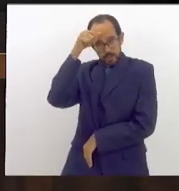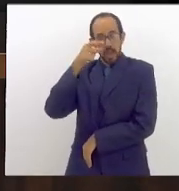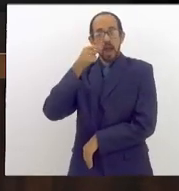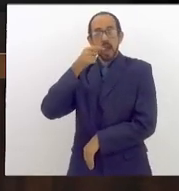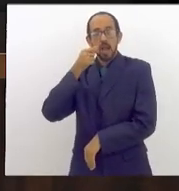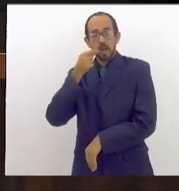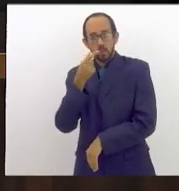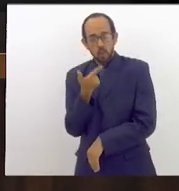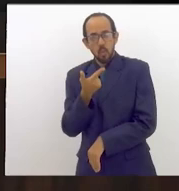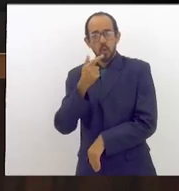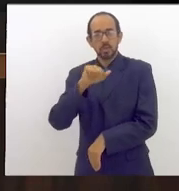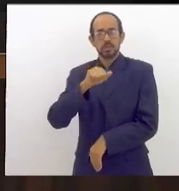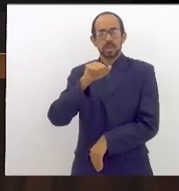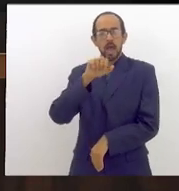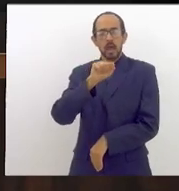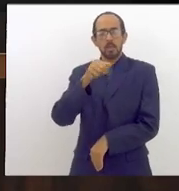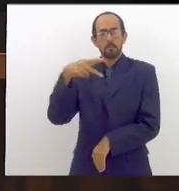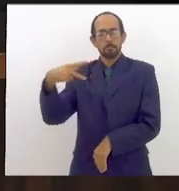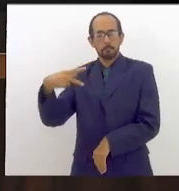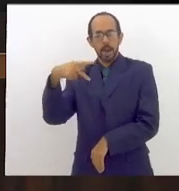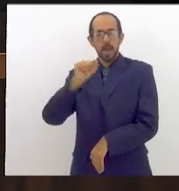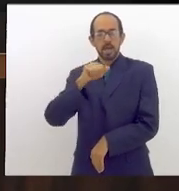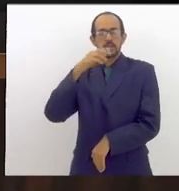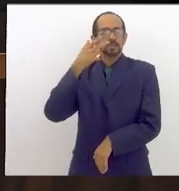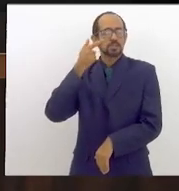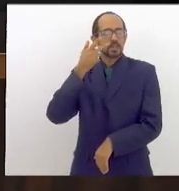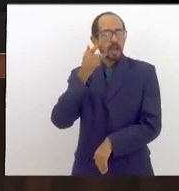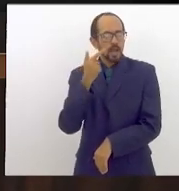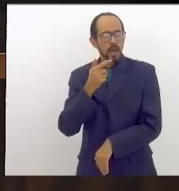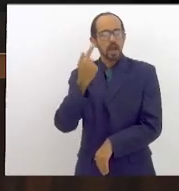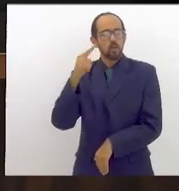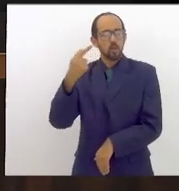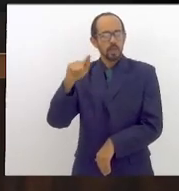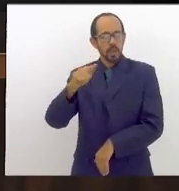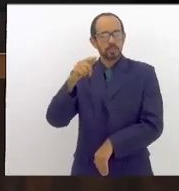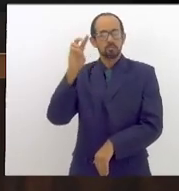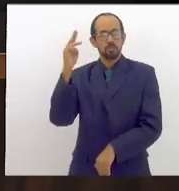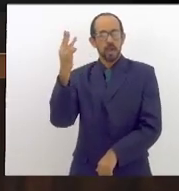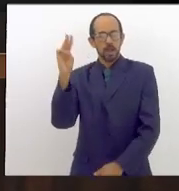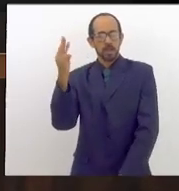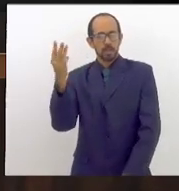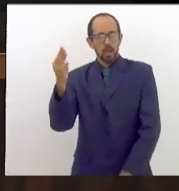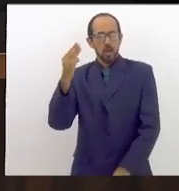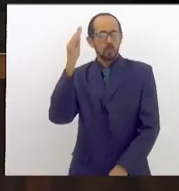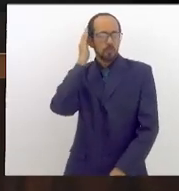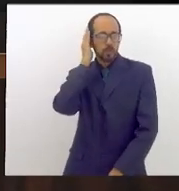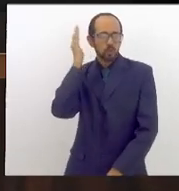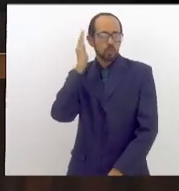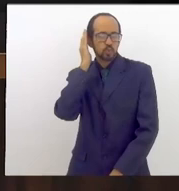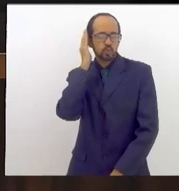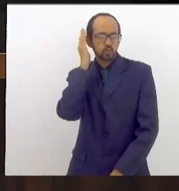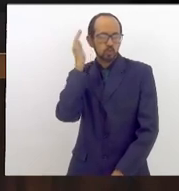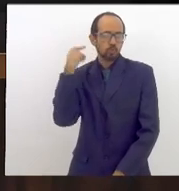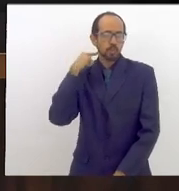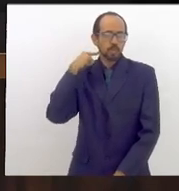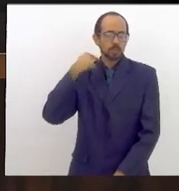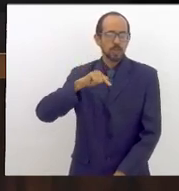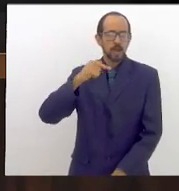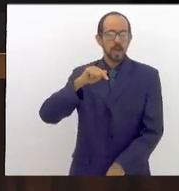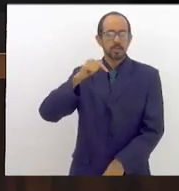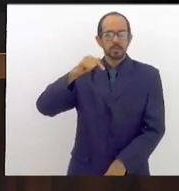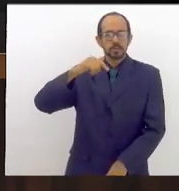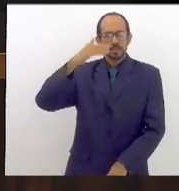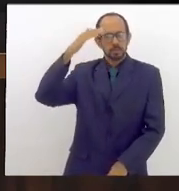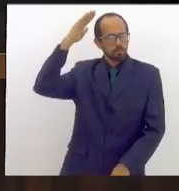Amapá Amazonas Bahia Ceará Espírito Santo Goiás Maranhão Mato Grosso Mato Grosso do Sul Minas Gerais Pará Paraíba